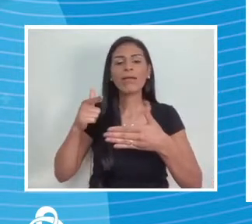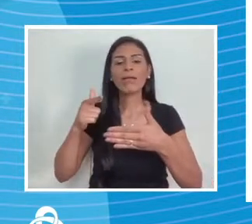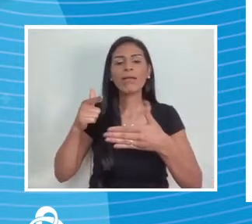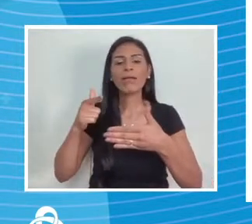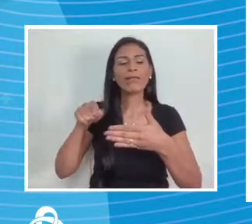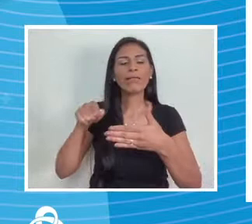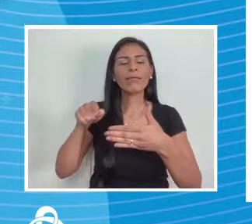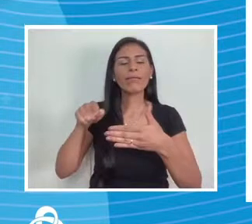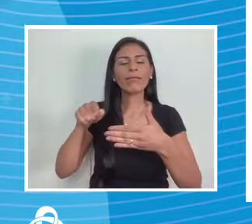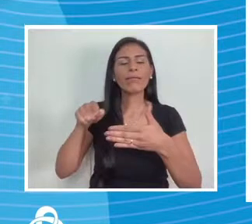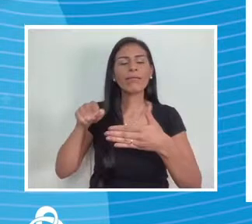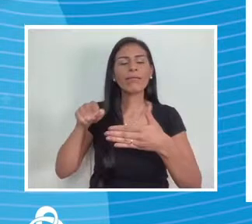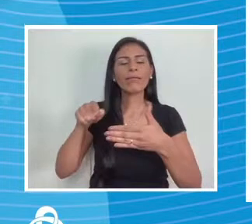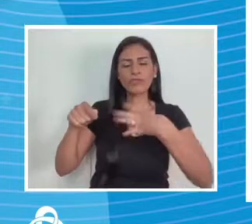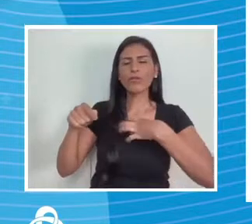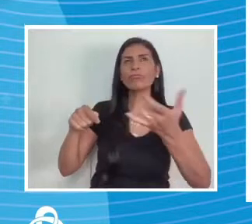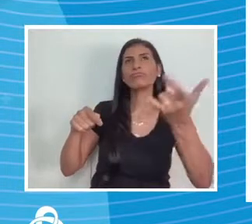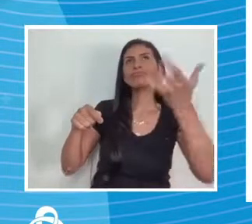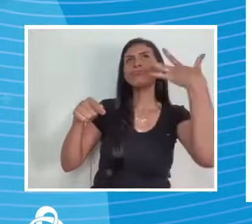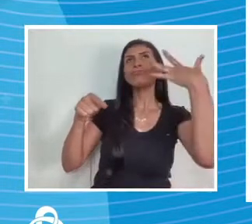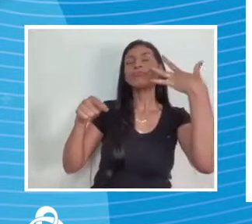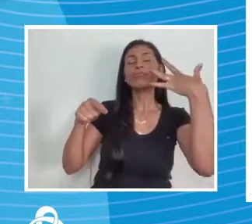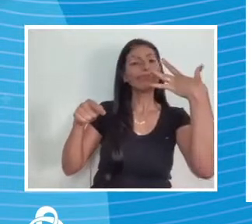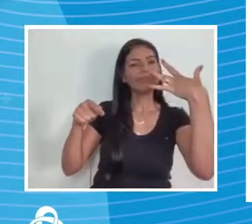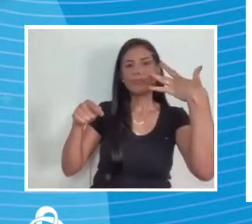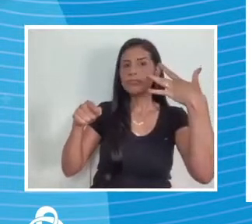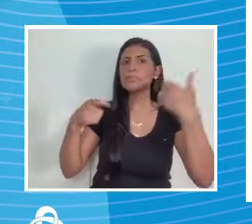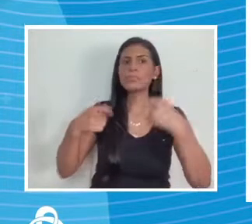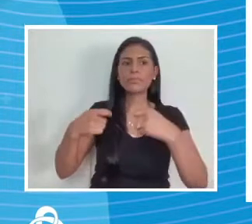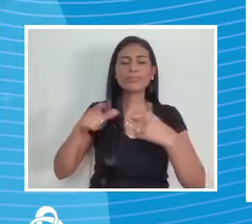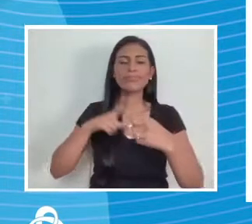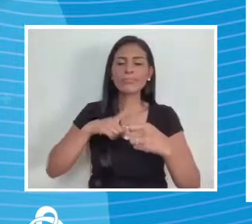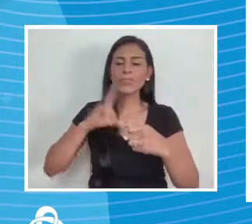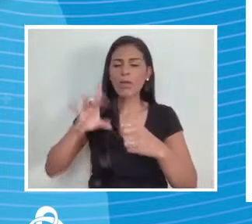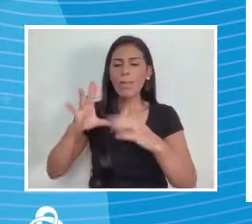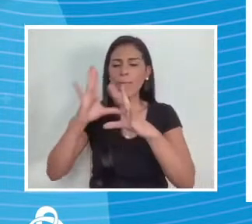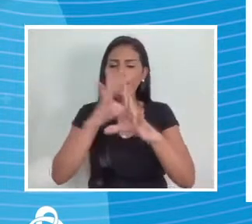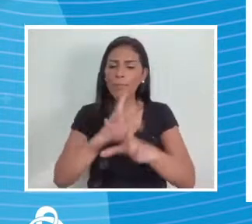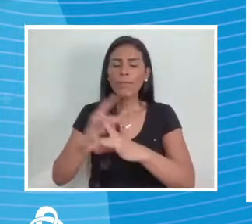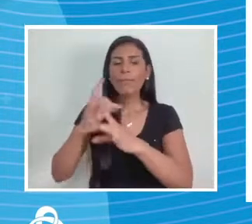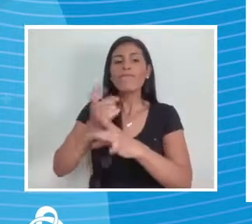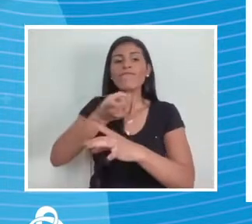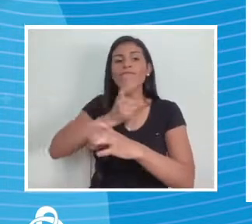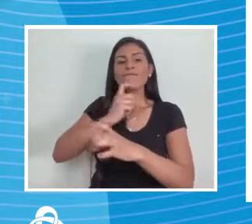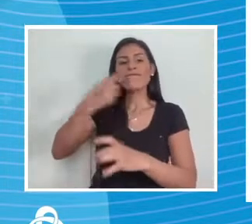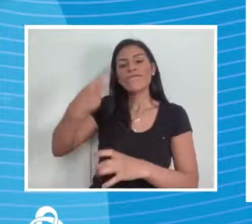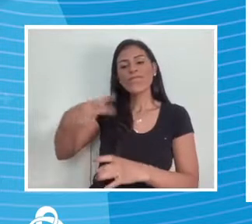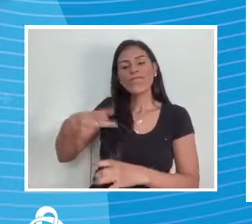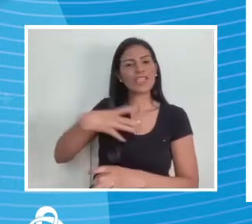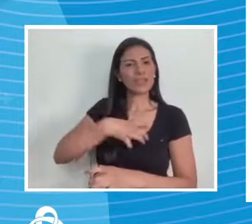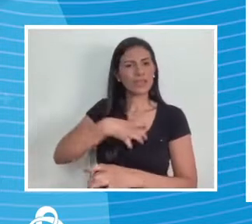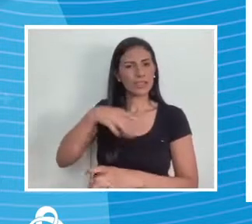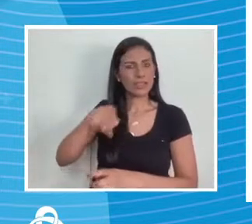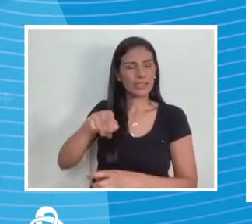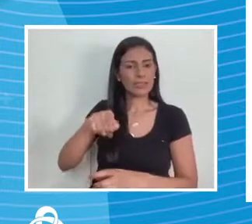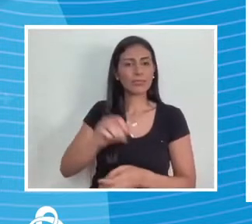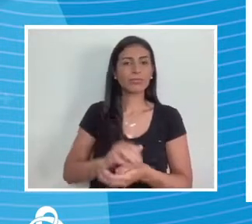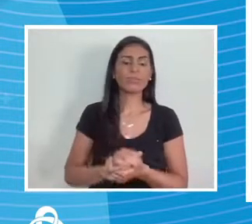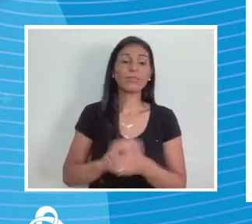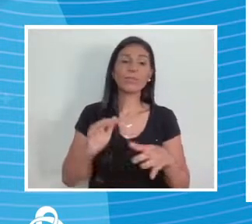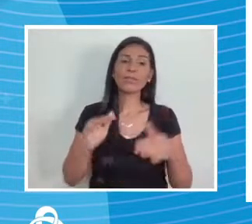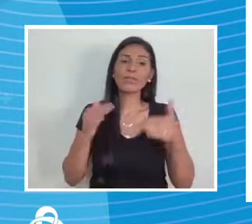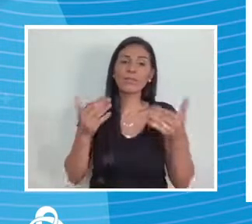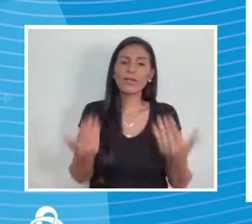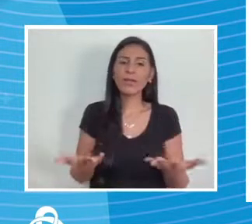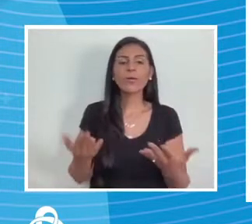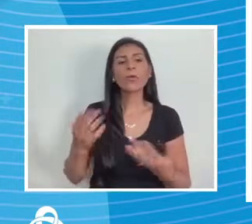que você tem que ter apenas o domínio de regras mecânicas e operacionais. Então, de alguma forma, toda essa constelação aqui